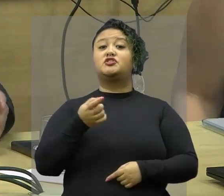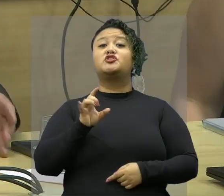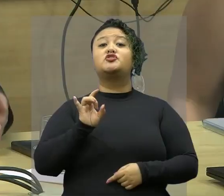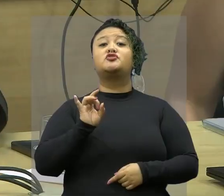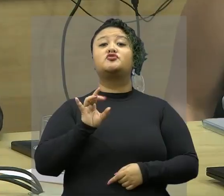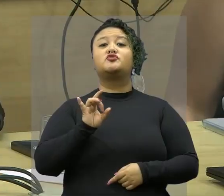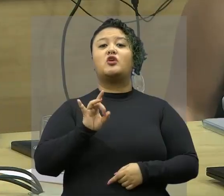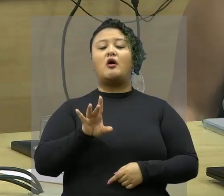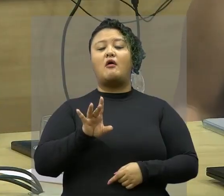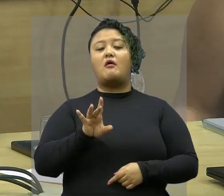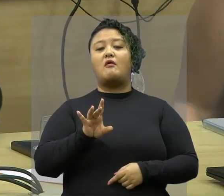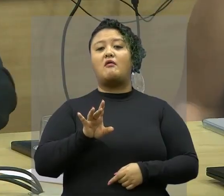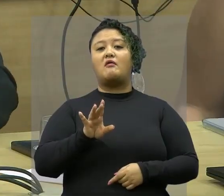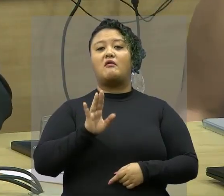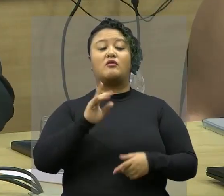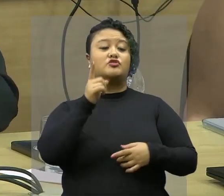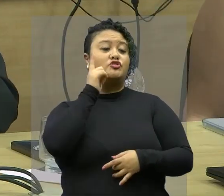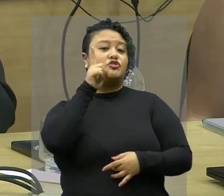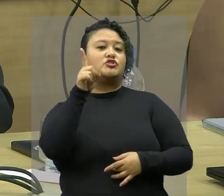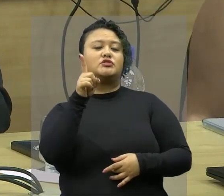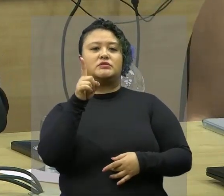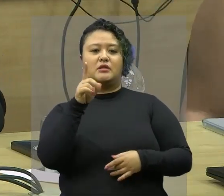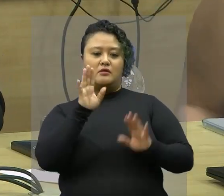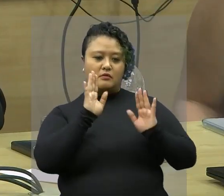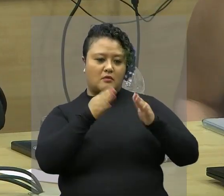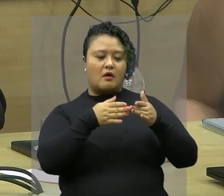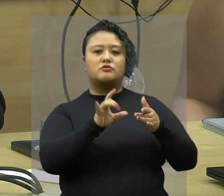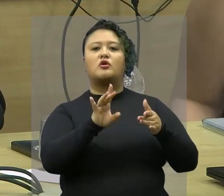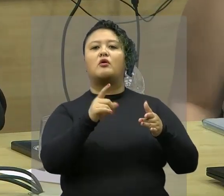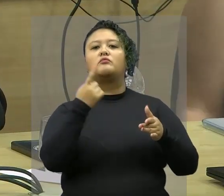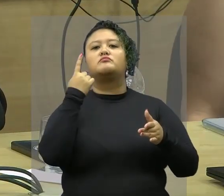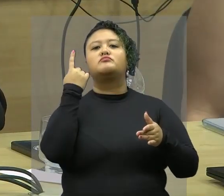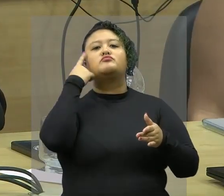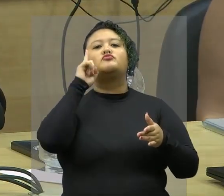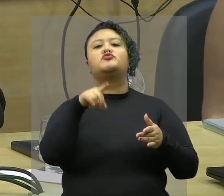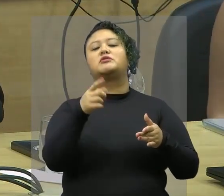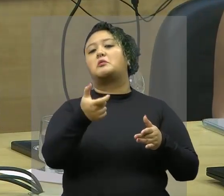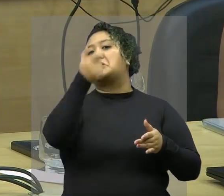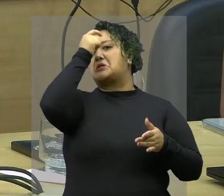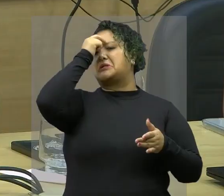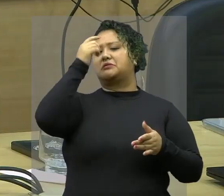nessa ação ou só nesse dia 12, que é o dia de conscientização,